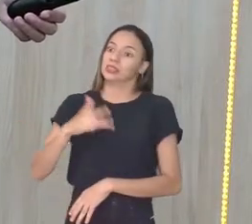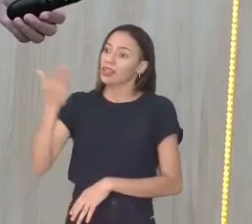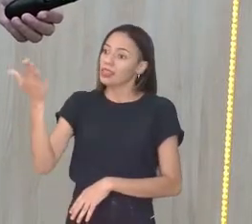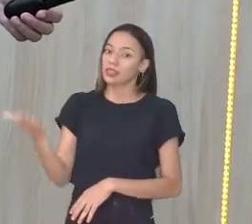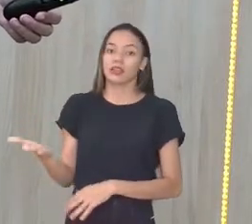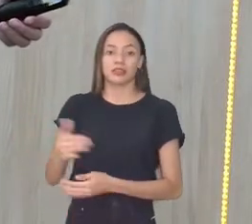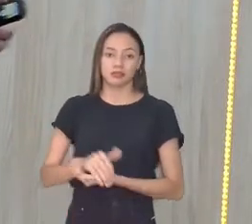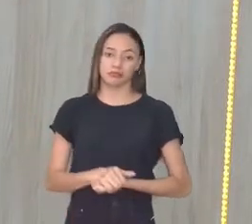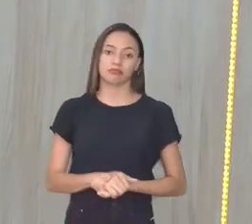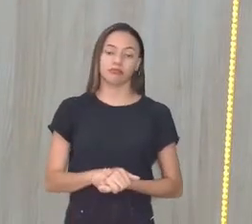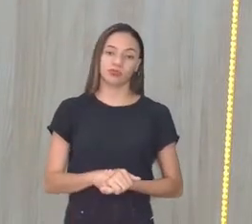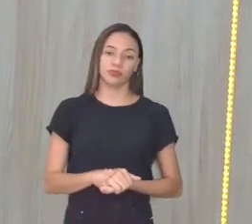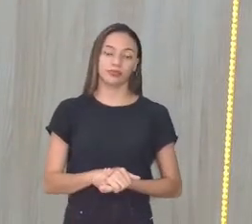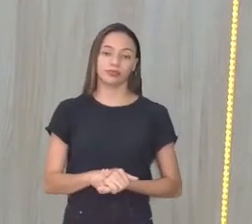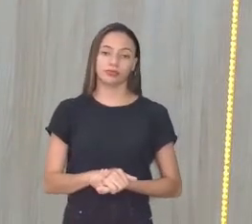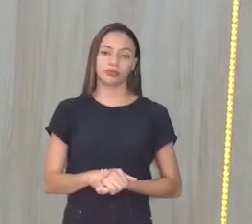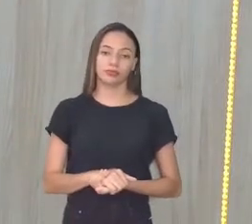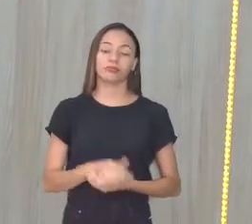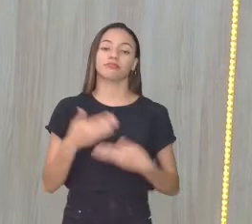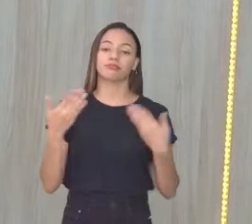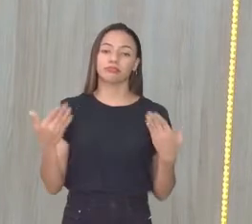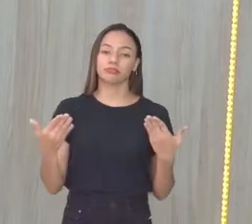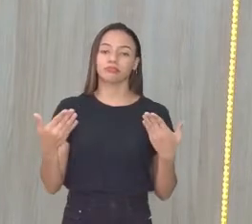isso. Eu costumo dizer que